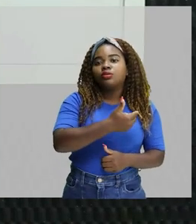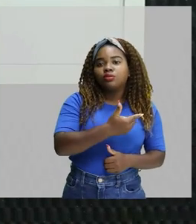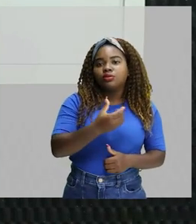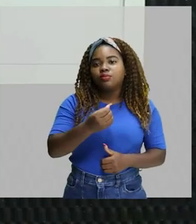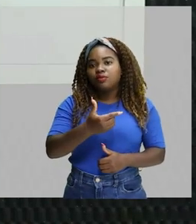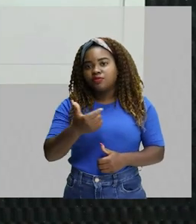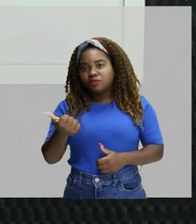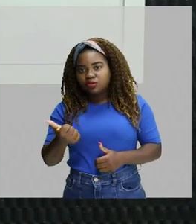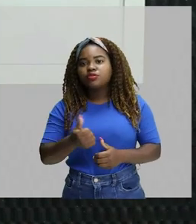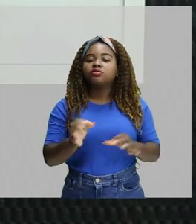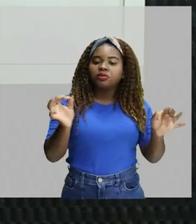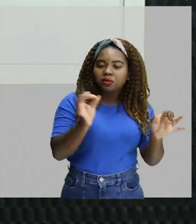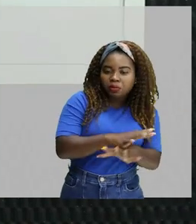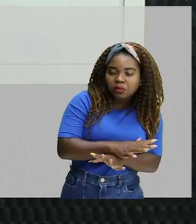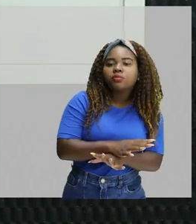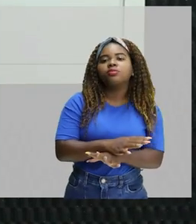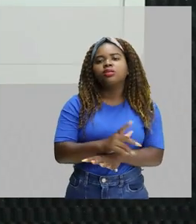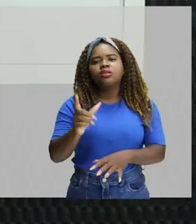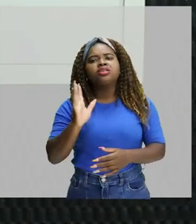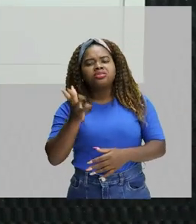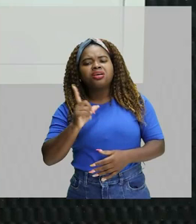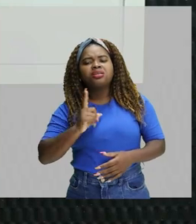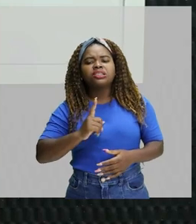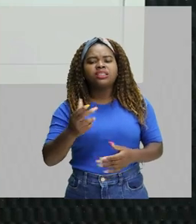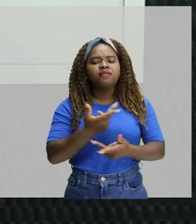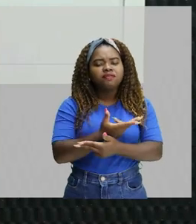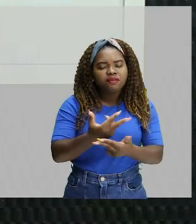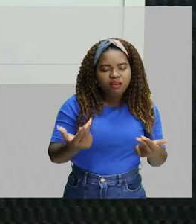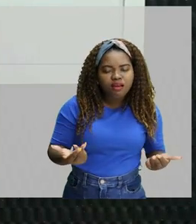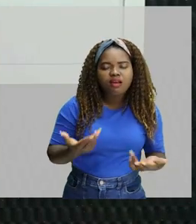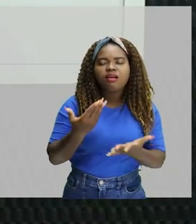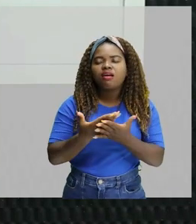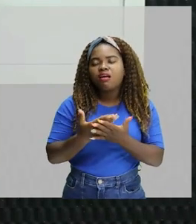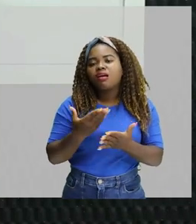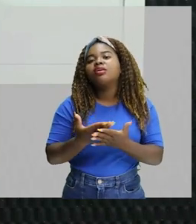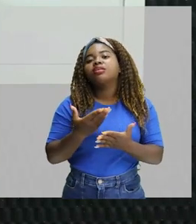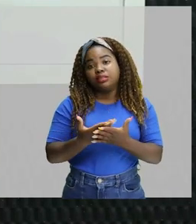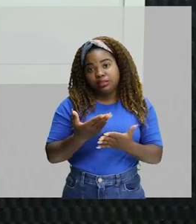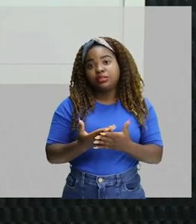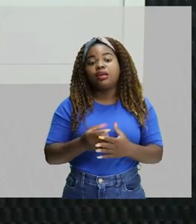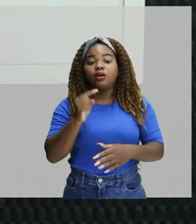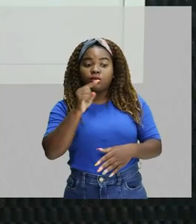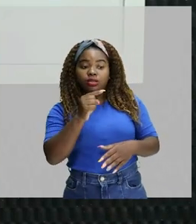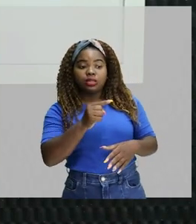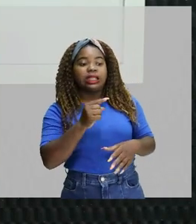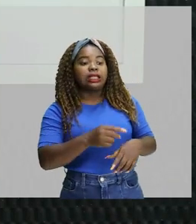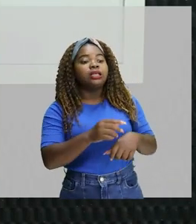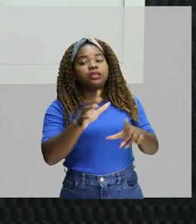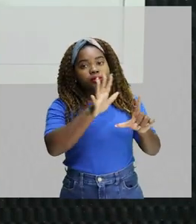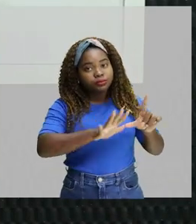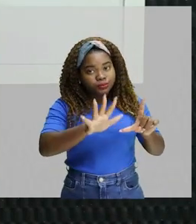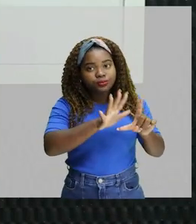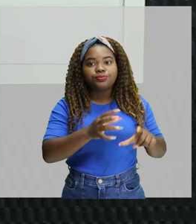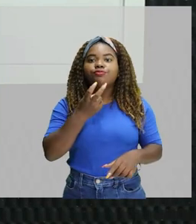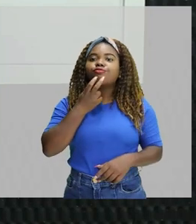letivo e já tem muita aula gravada sobre esse assunto lá na plataforma confira assista revisa esse conteúdo tá